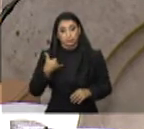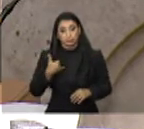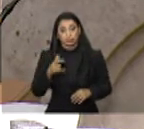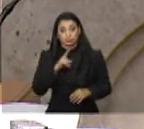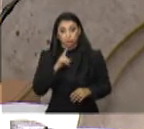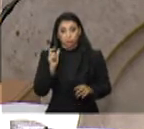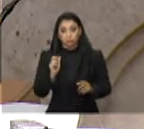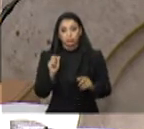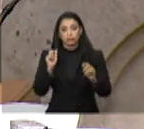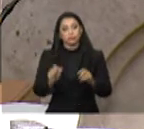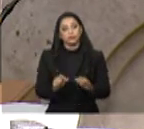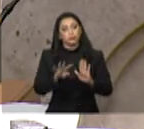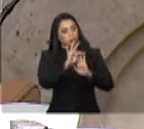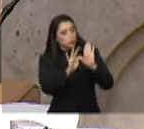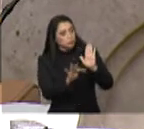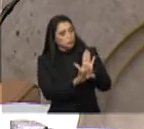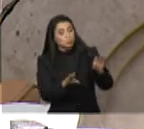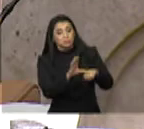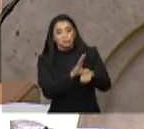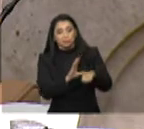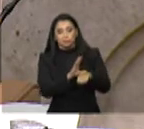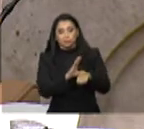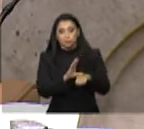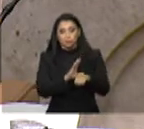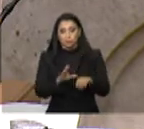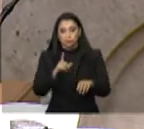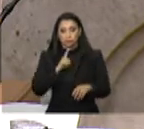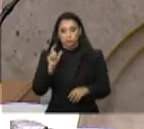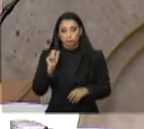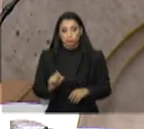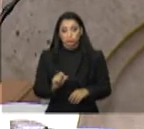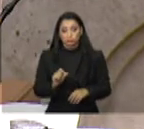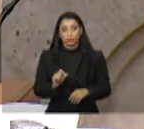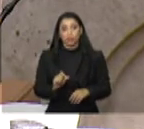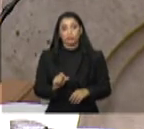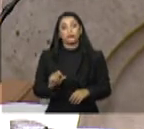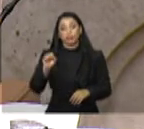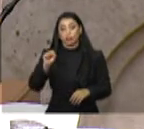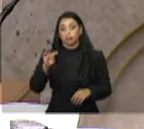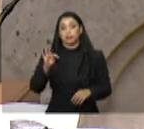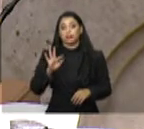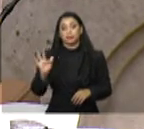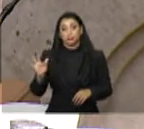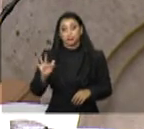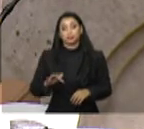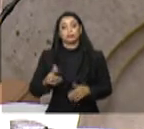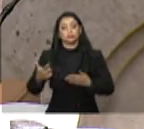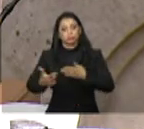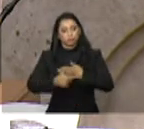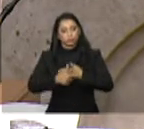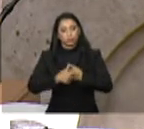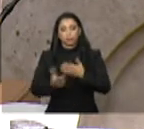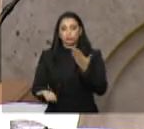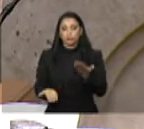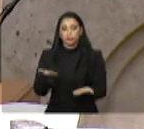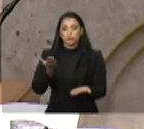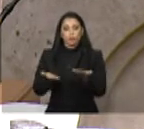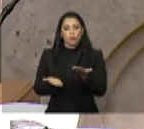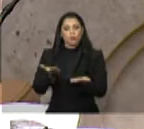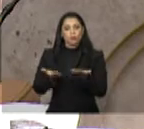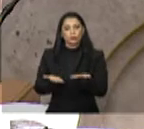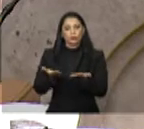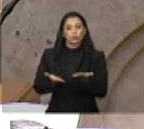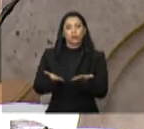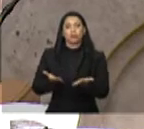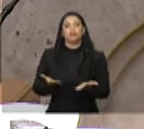comandado no texto constitucional e a esta casa cabe zelar pelo equilíbrio na promoção